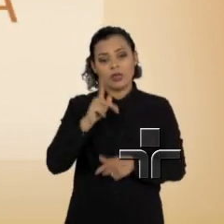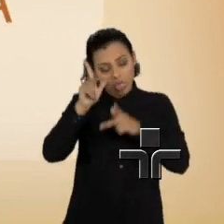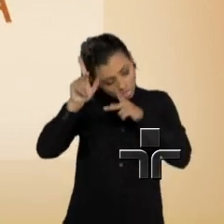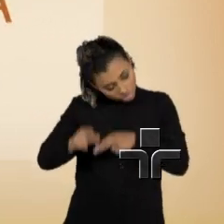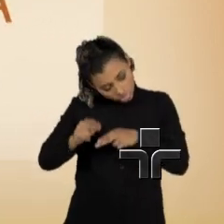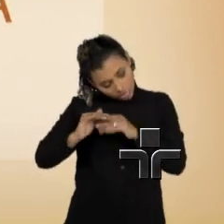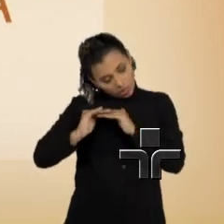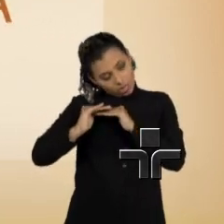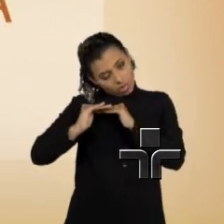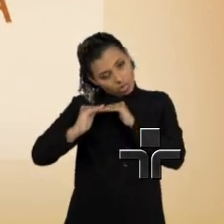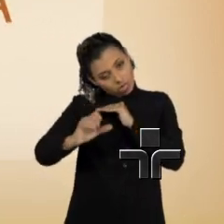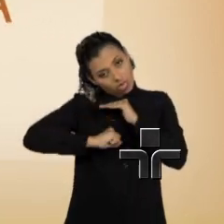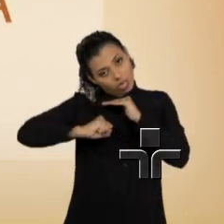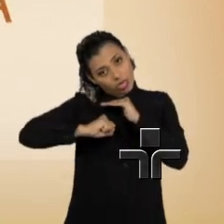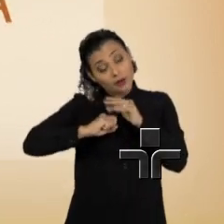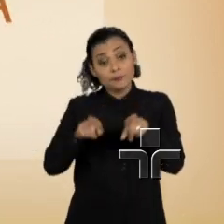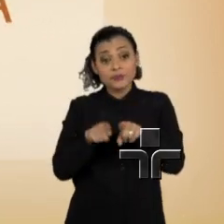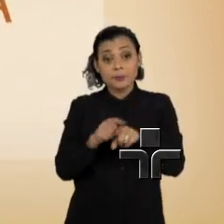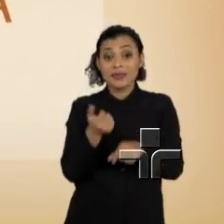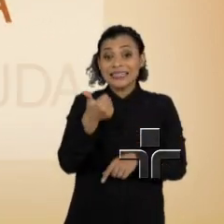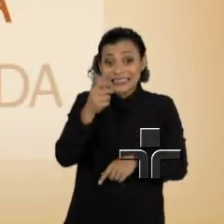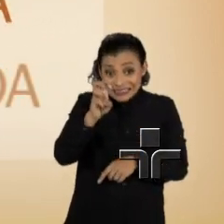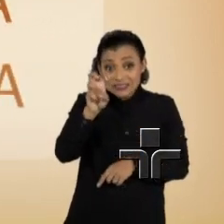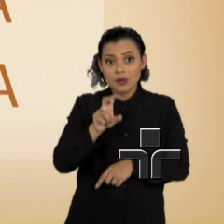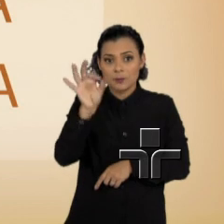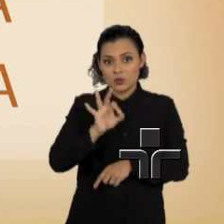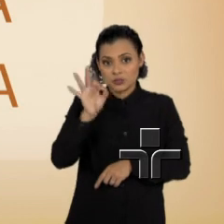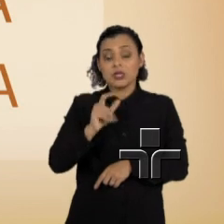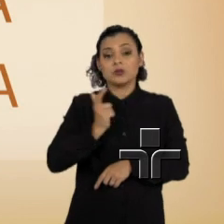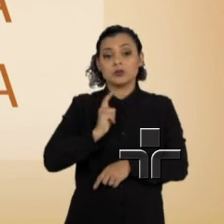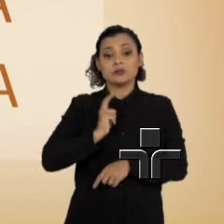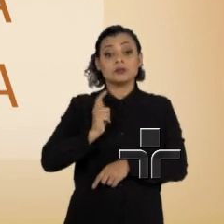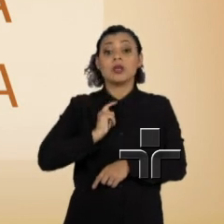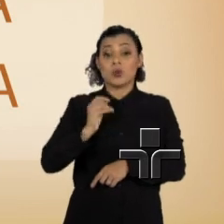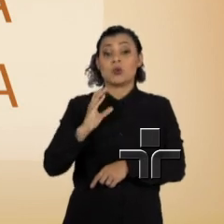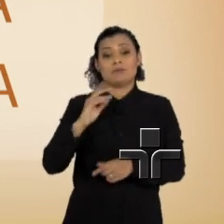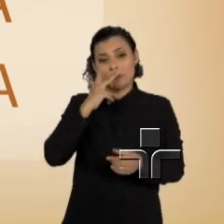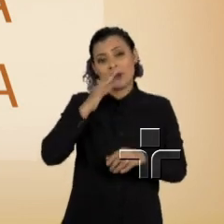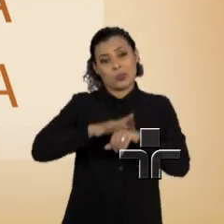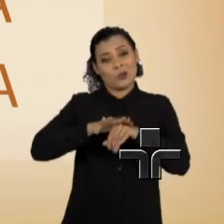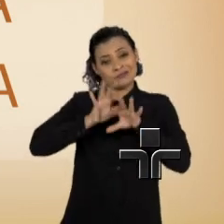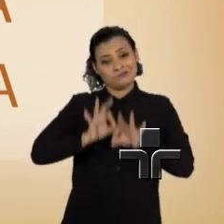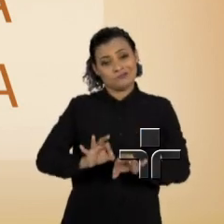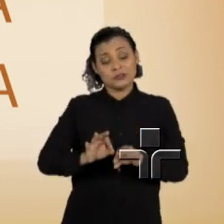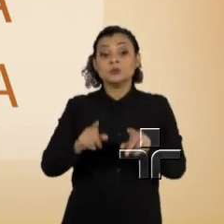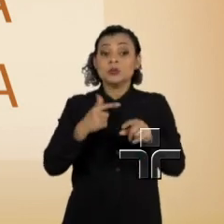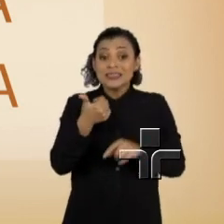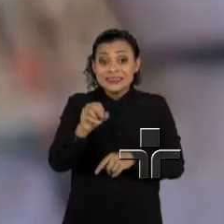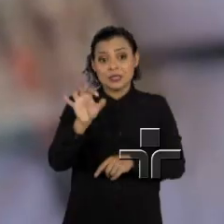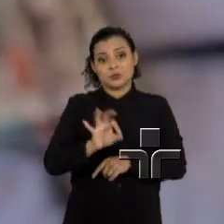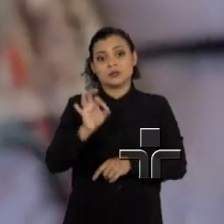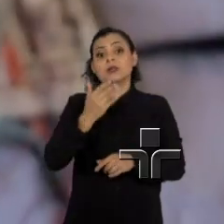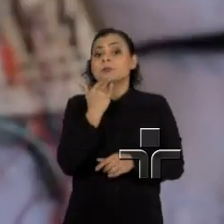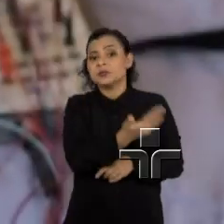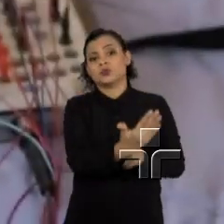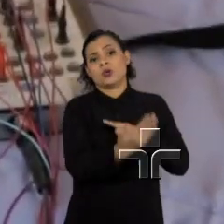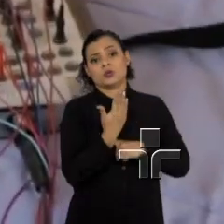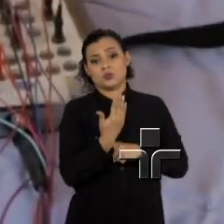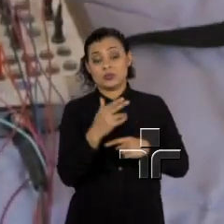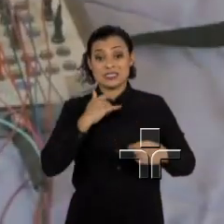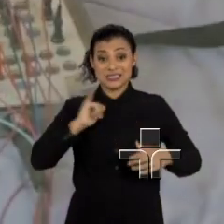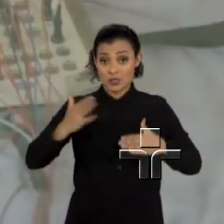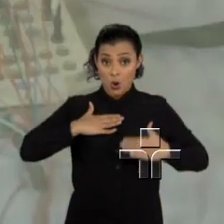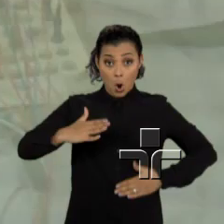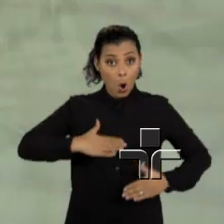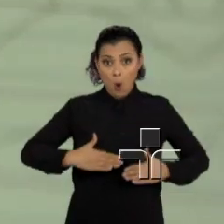sono, 15% possuem insônia crônica e pelo menos 10% dos entrevistados já procuraram ajuda. Quando o corpo e